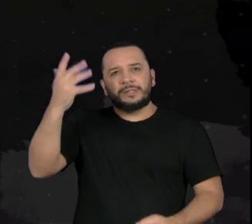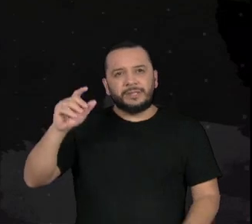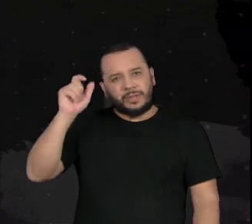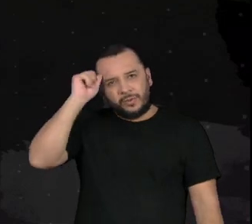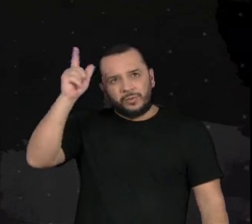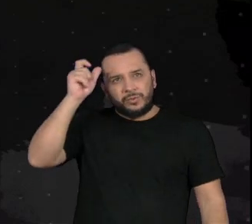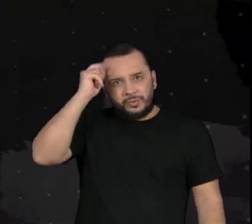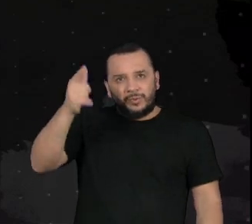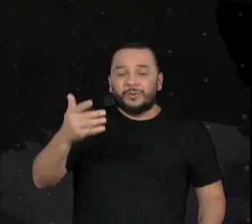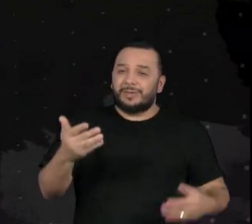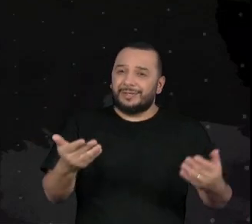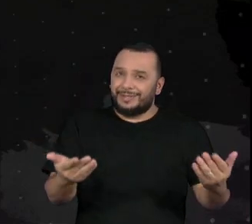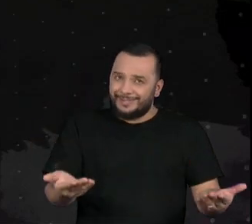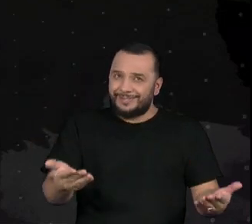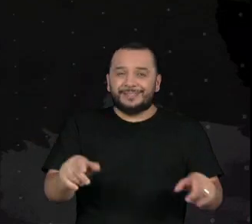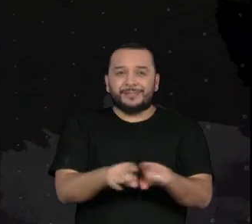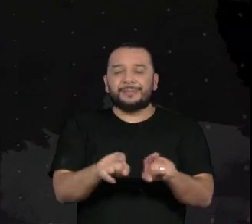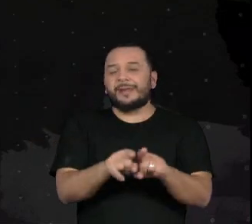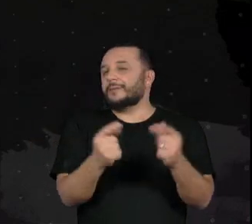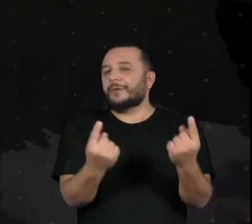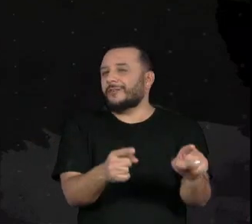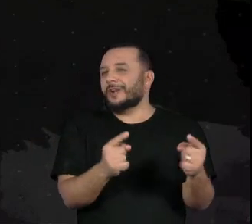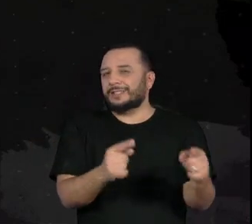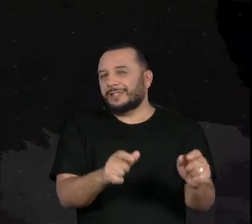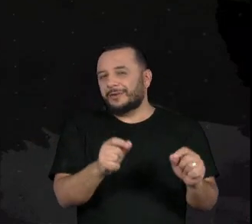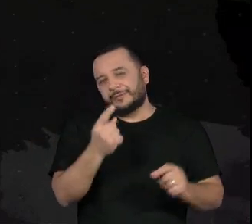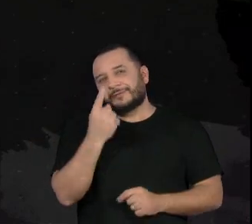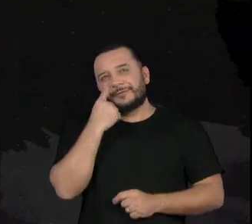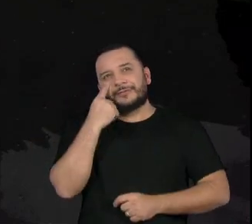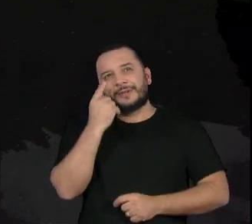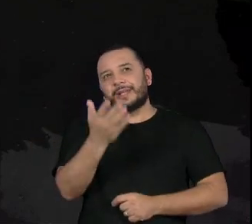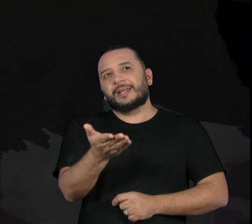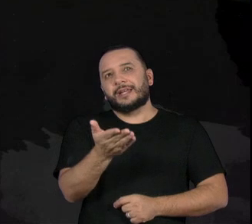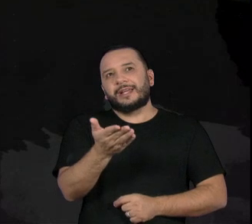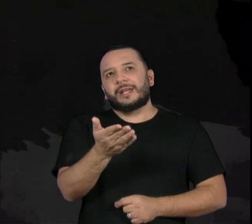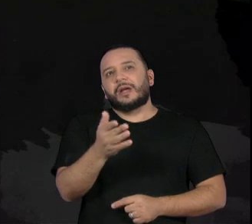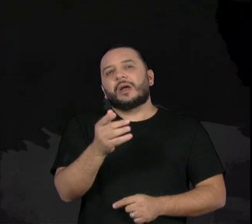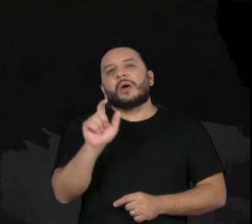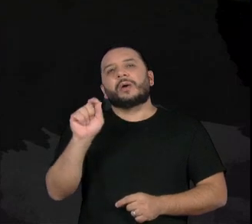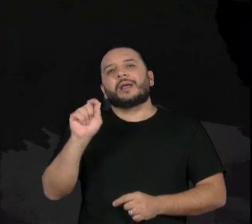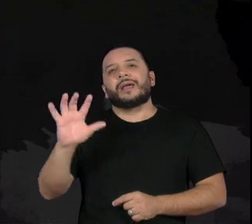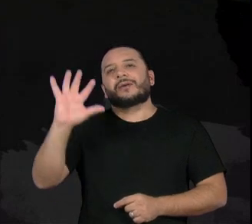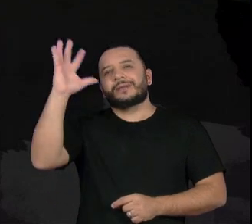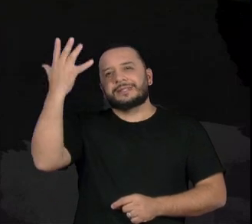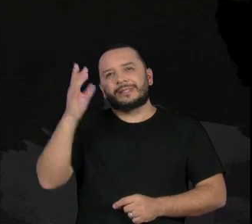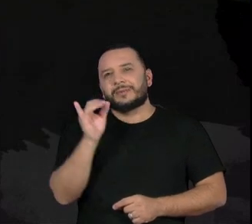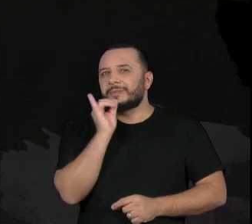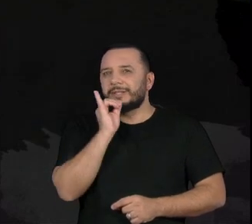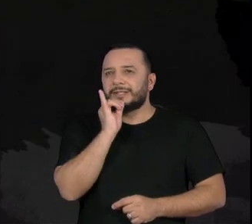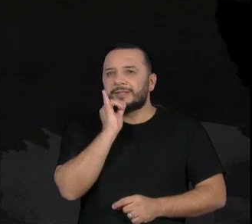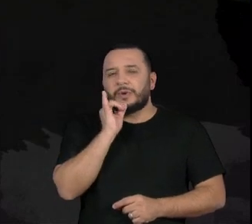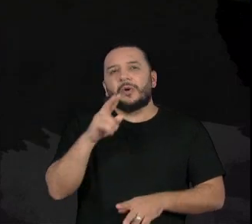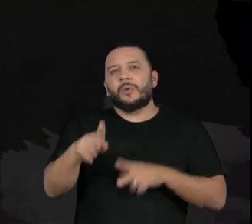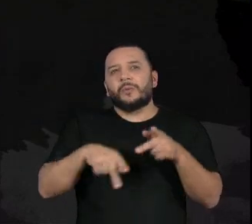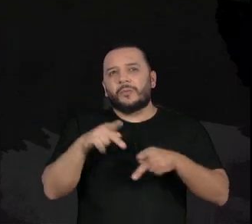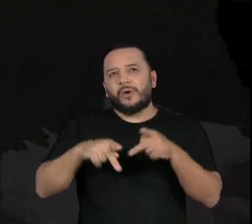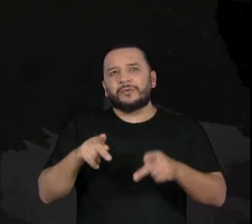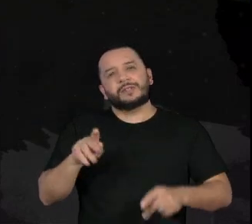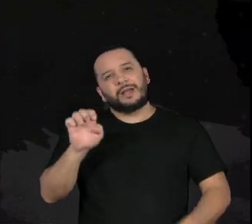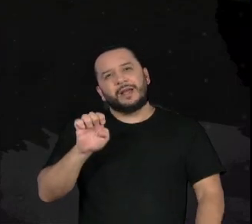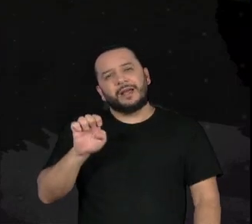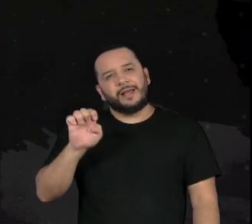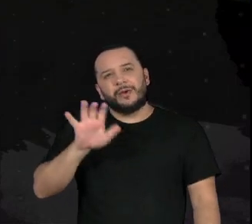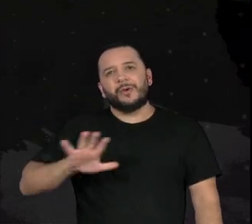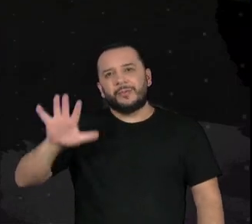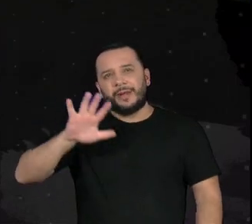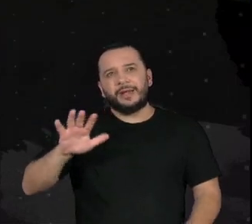culturas. E a provocação é, dá uma olhada o que acontecia, por exemplo, com as civilizações europeias,